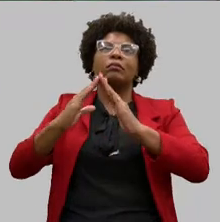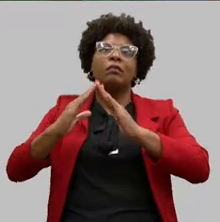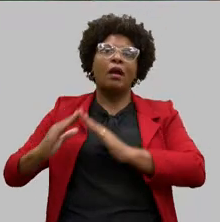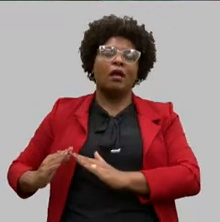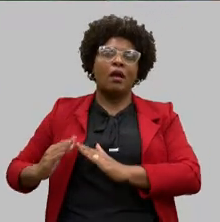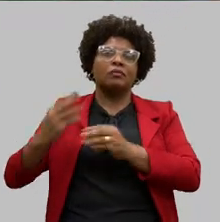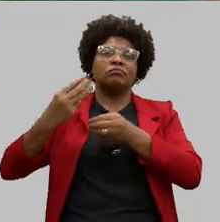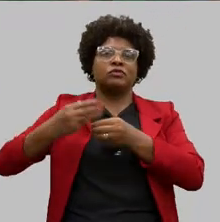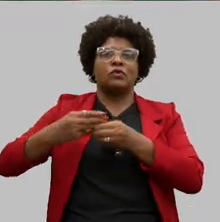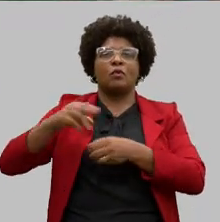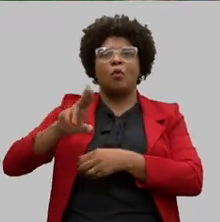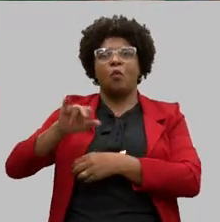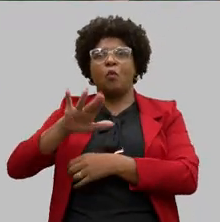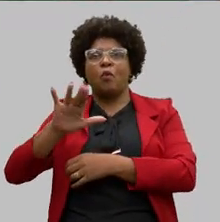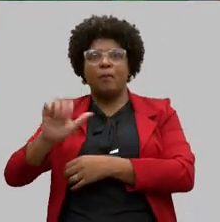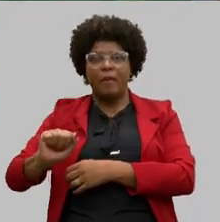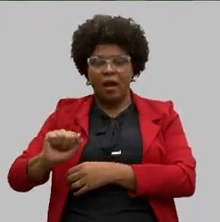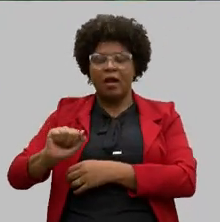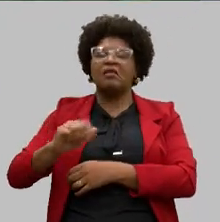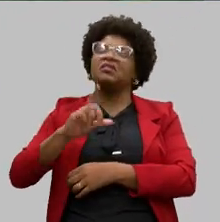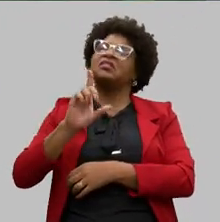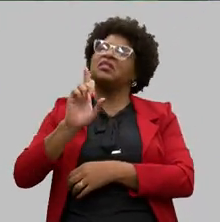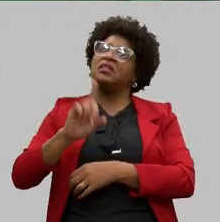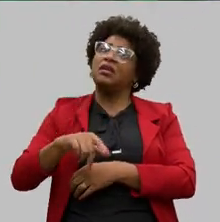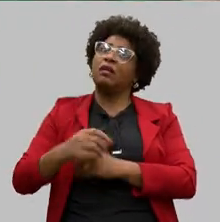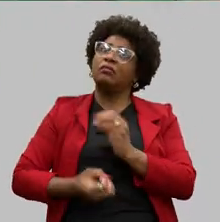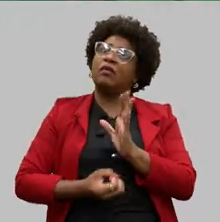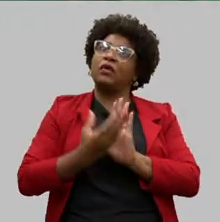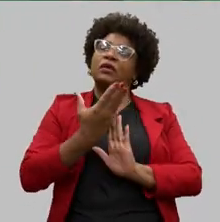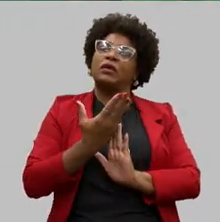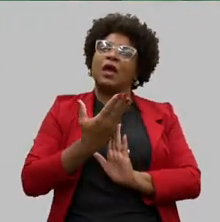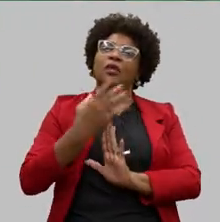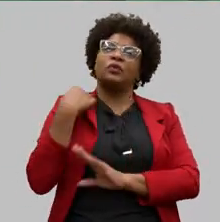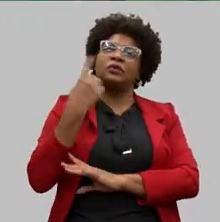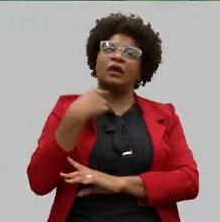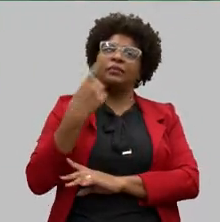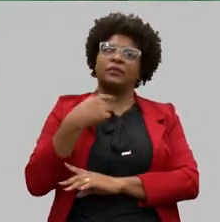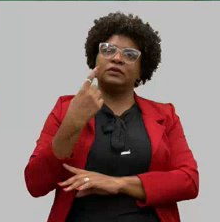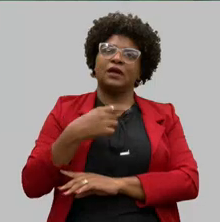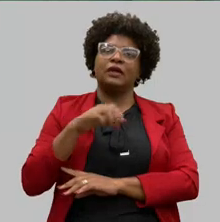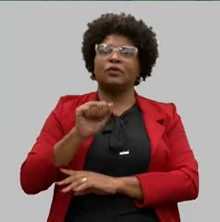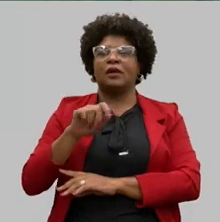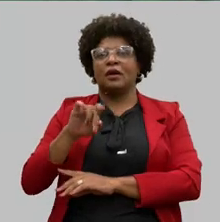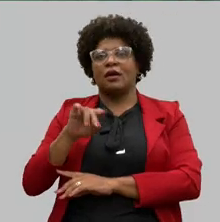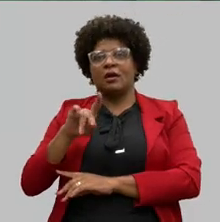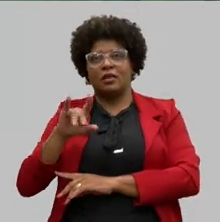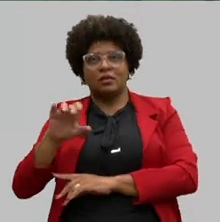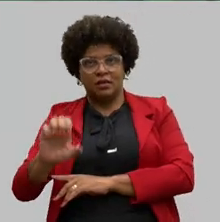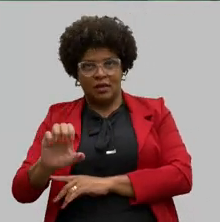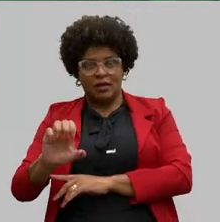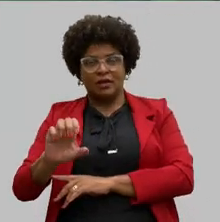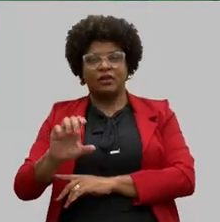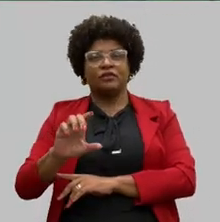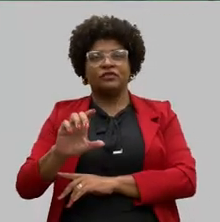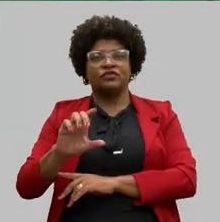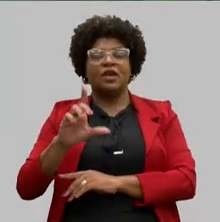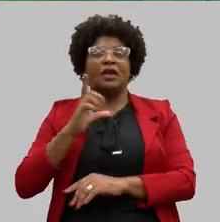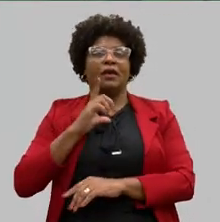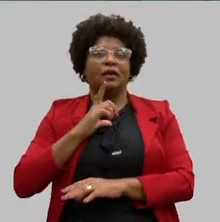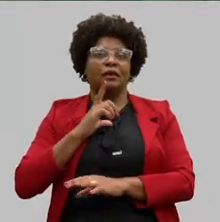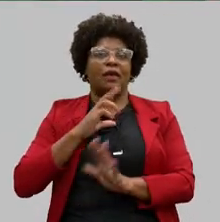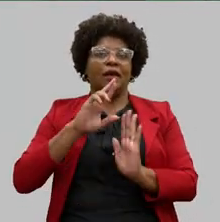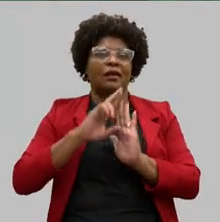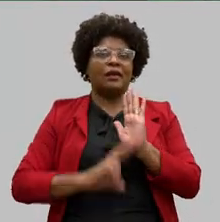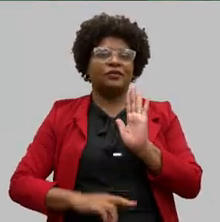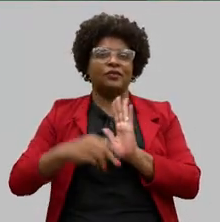Deputado Roberto Andrade relatora e a deputada Naiara Rocha na sua ausência avoca relatoria e farei a leitura do